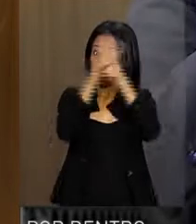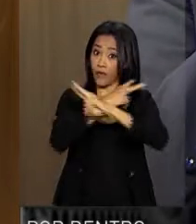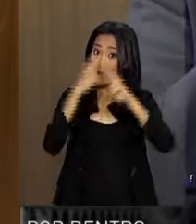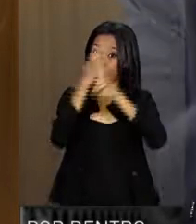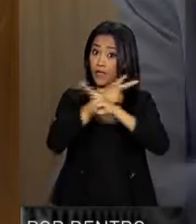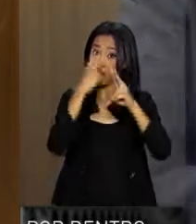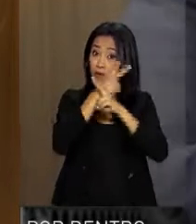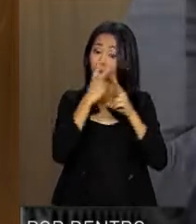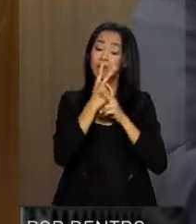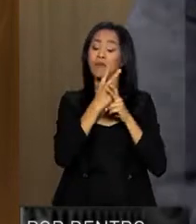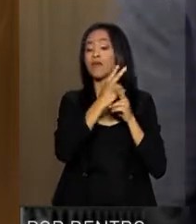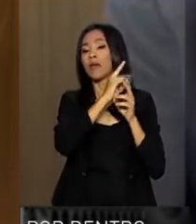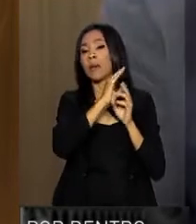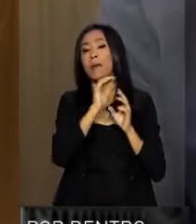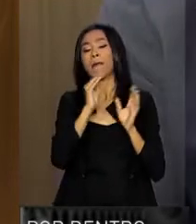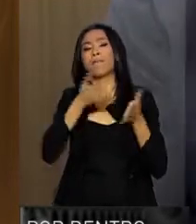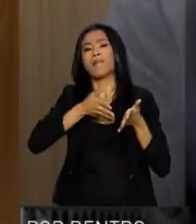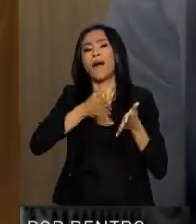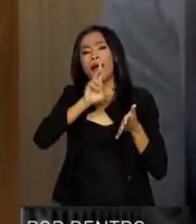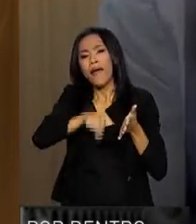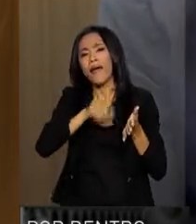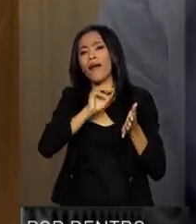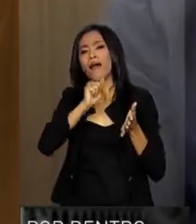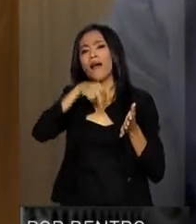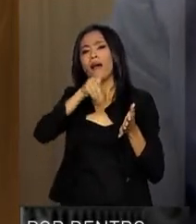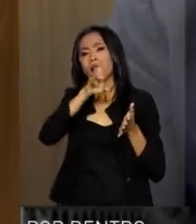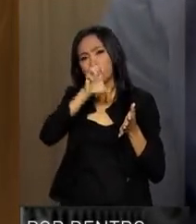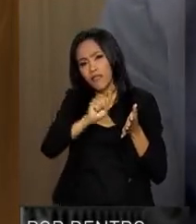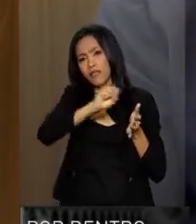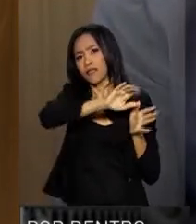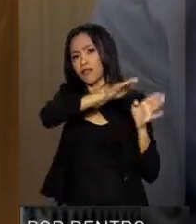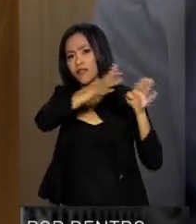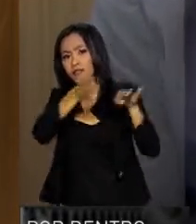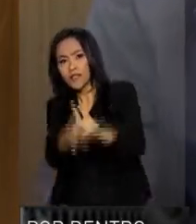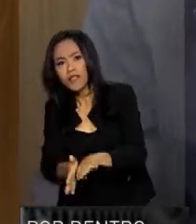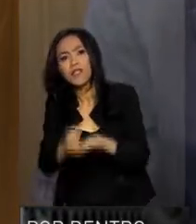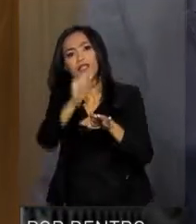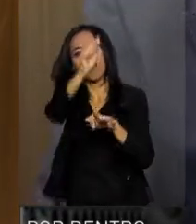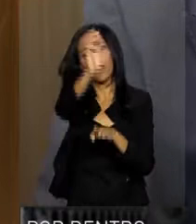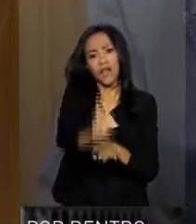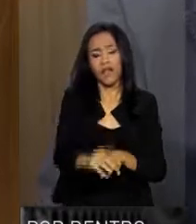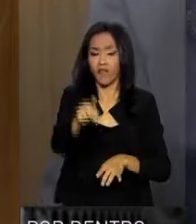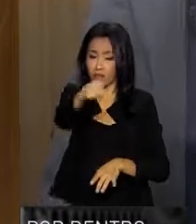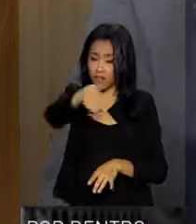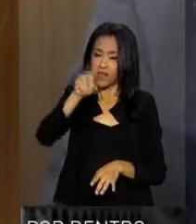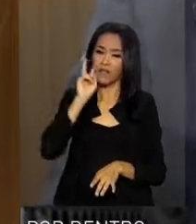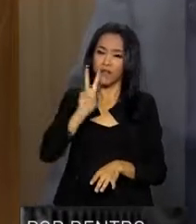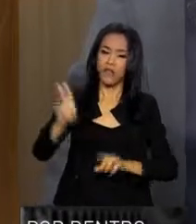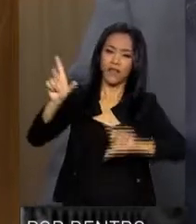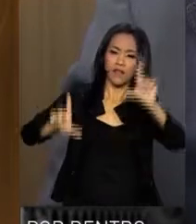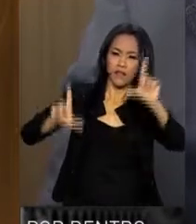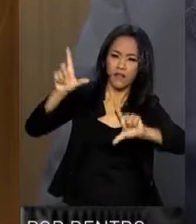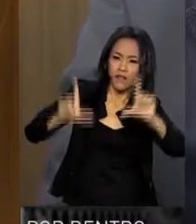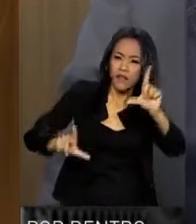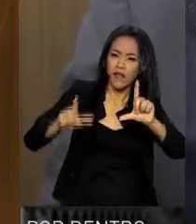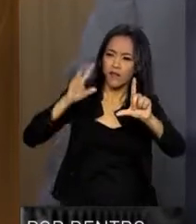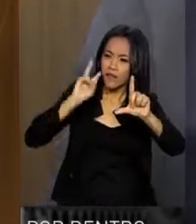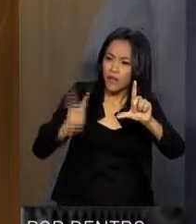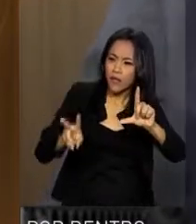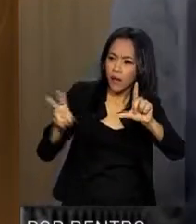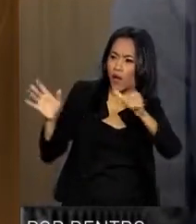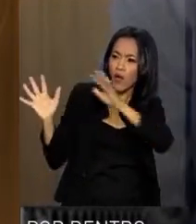espalham as novidades são os rios voadores que a gente vê pela televisão quando as pessoas dão um clima e eles mostram sempre uma